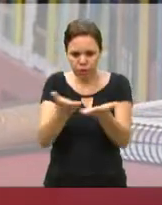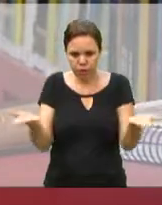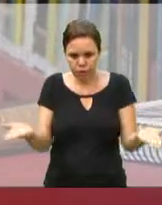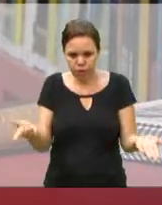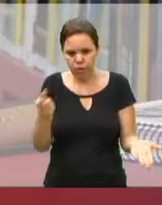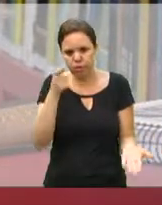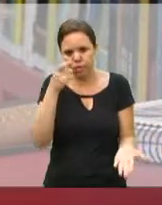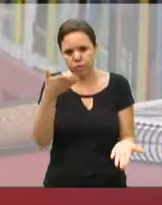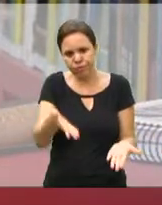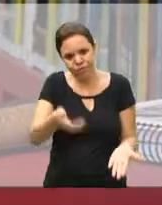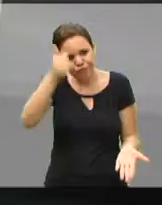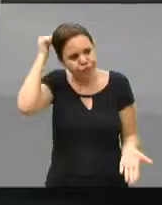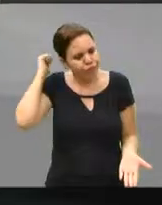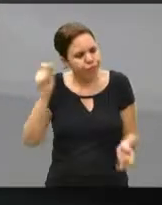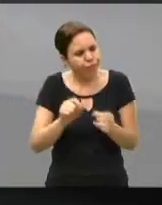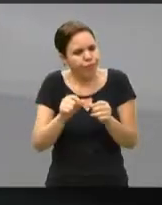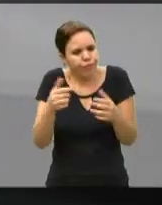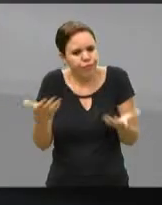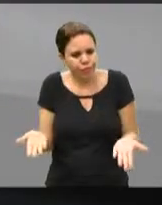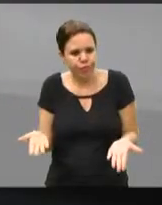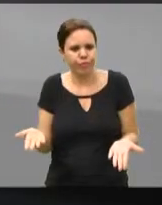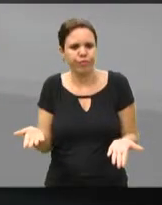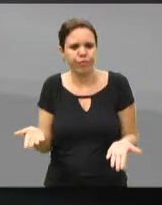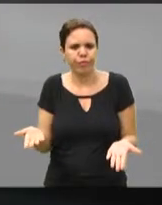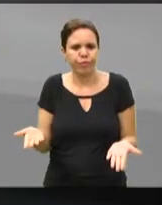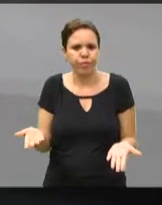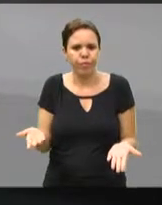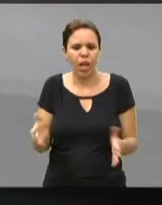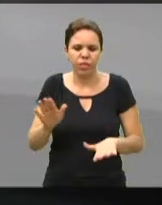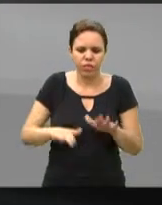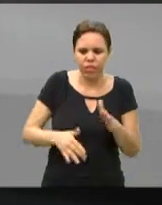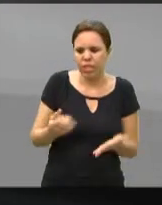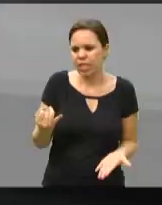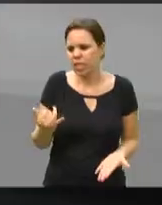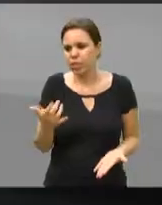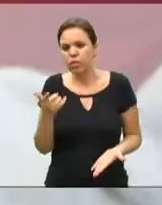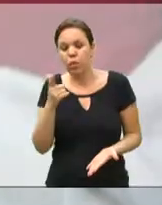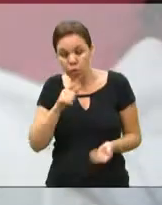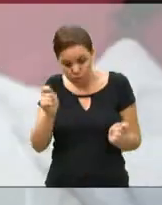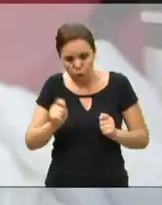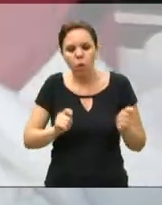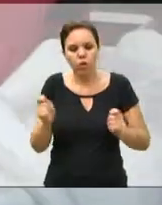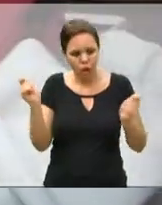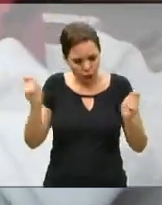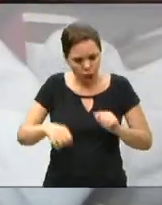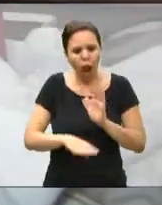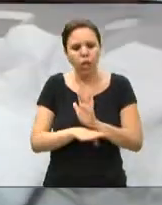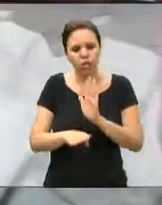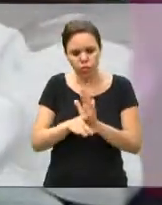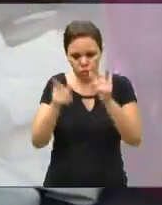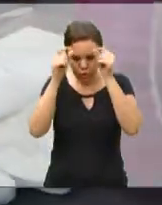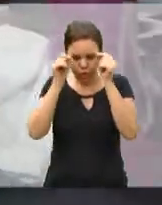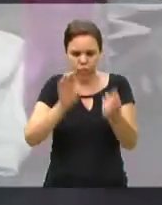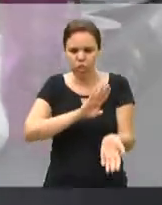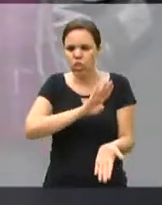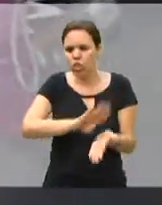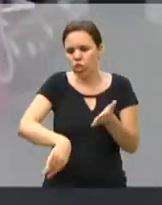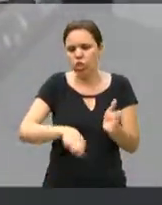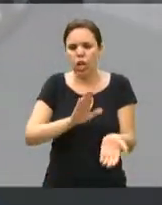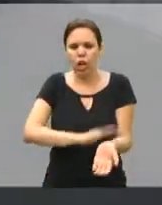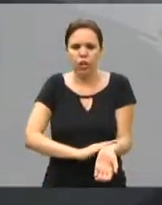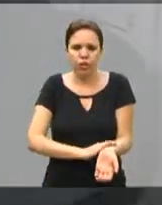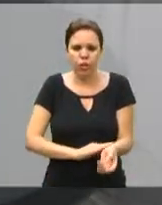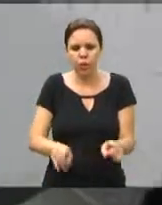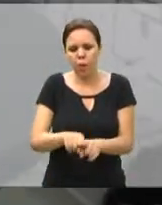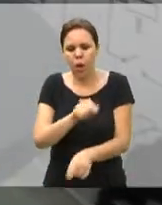prestando vestibular, então acaba fazendo com que eles não fiquem tão nervosos, porque talvez uma dúvida que um aluno tenha,